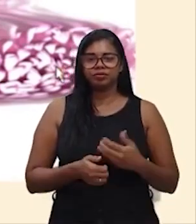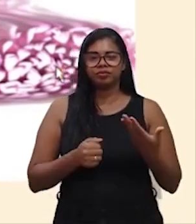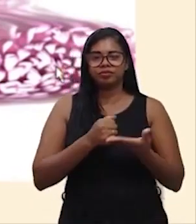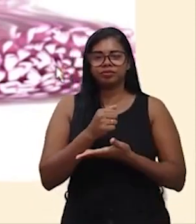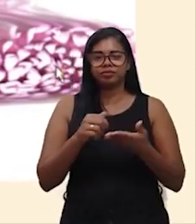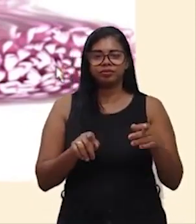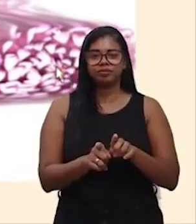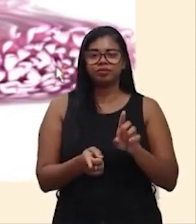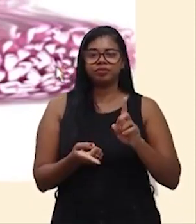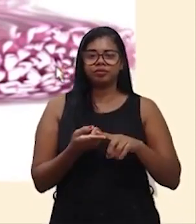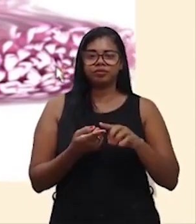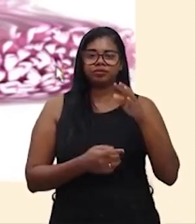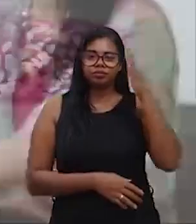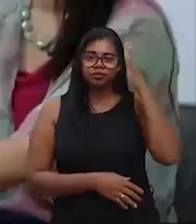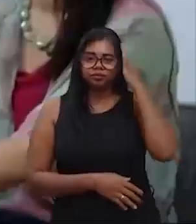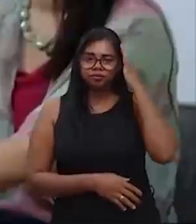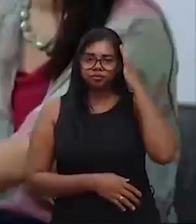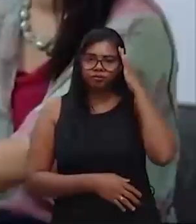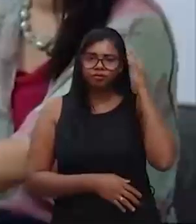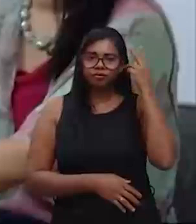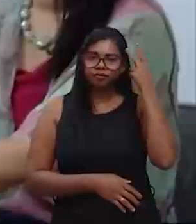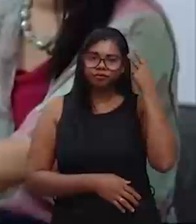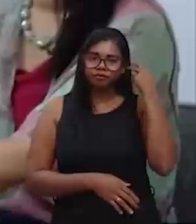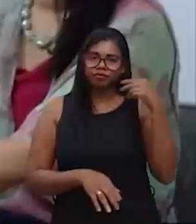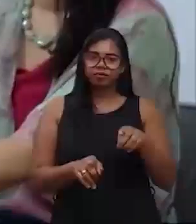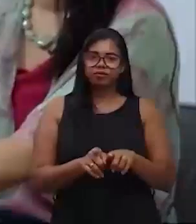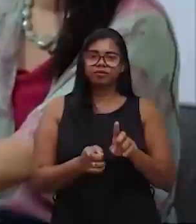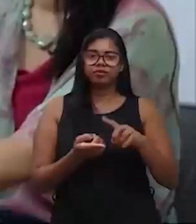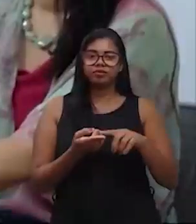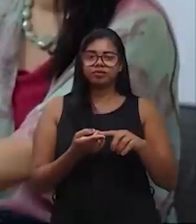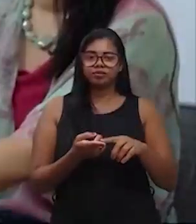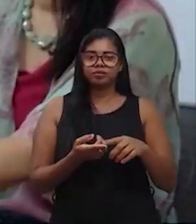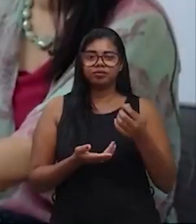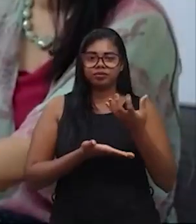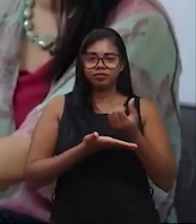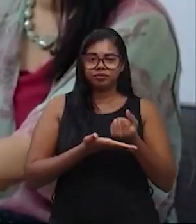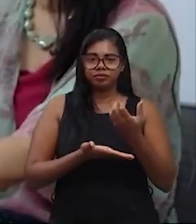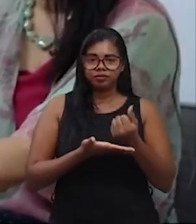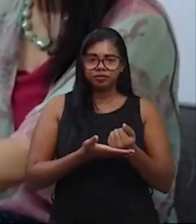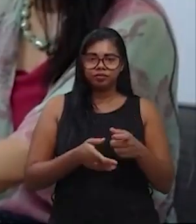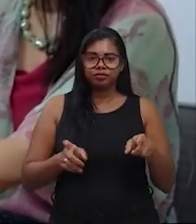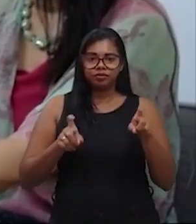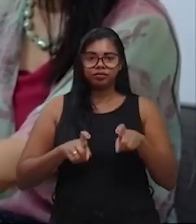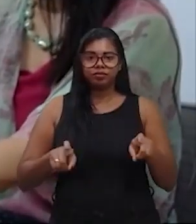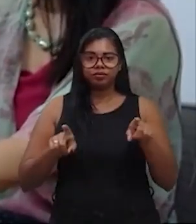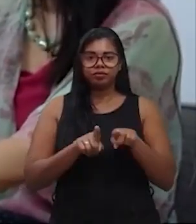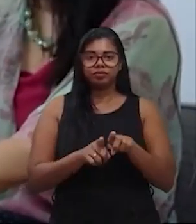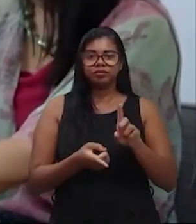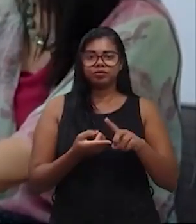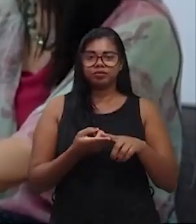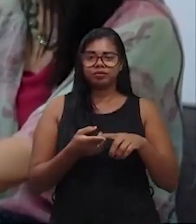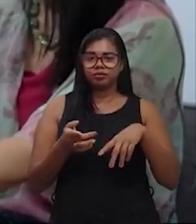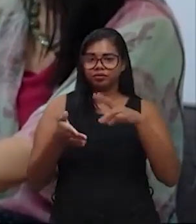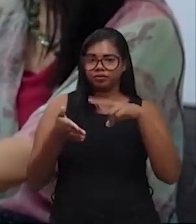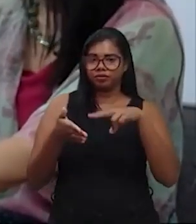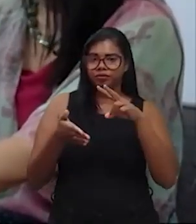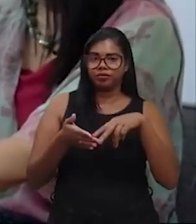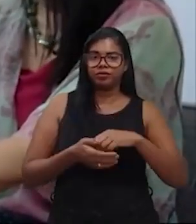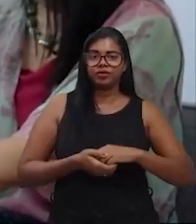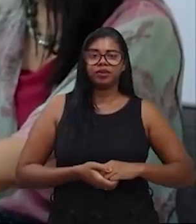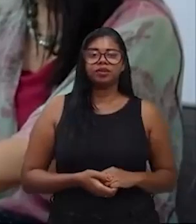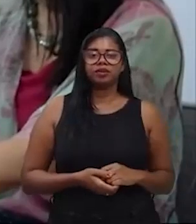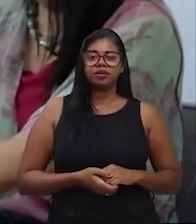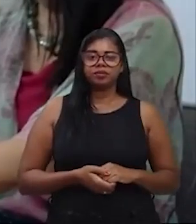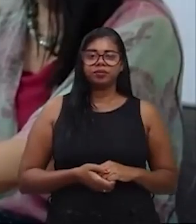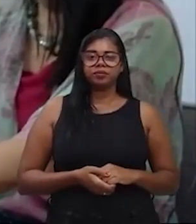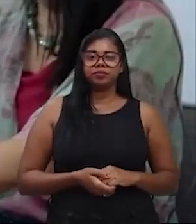básico, daquilo que a gente compreende como sendo o normal de abrir o software, né? Chegar no computador, a gente já tem um brief, a gente já leu, e a gente